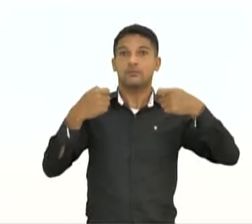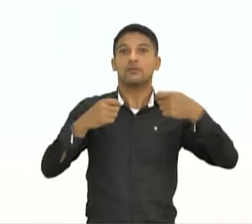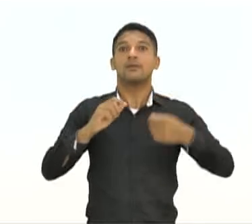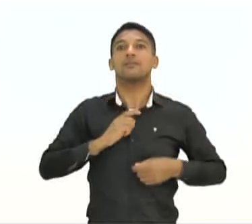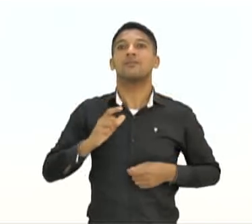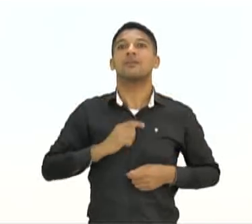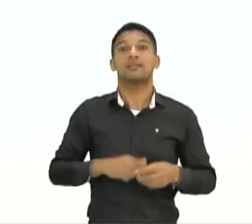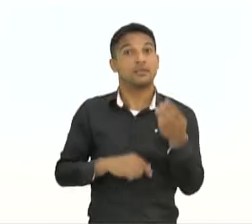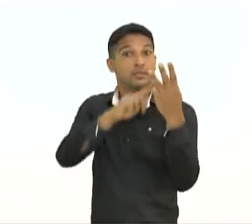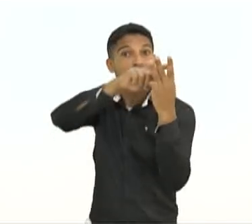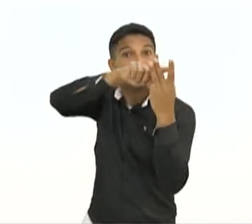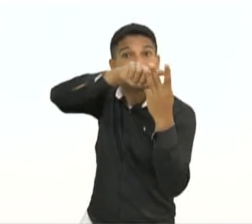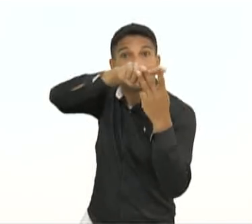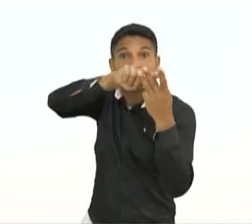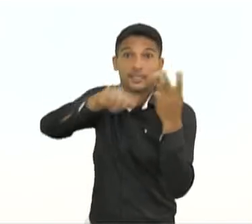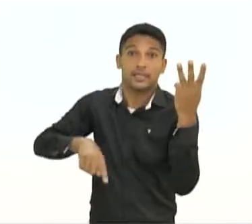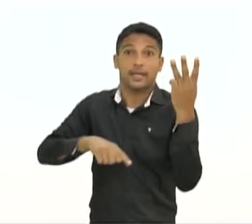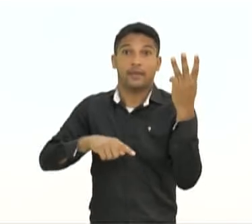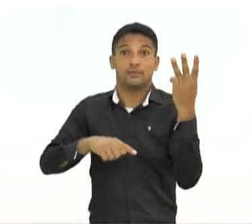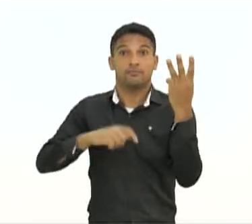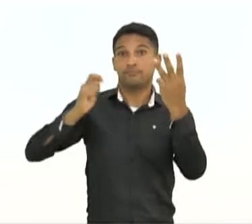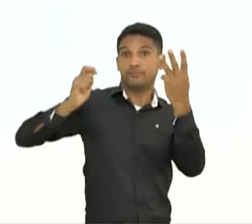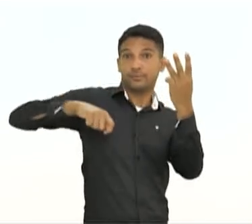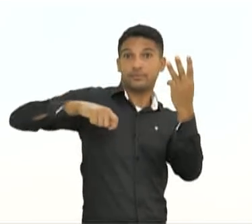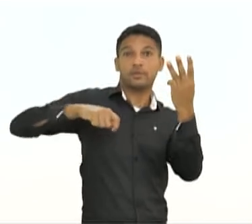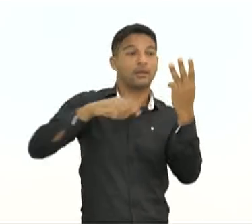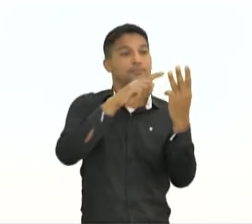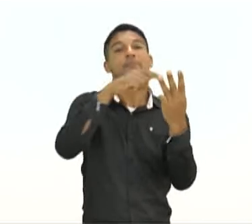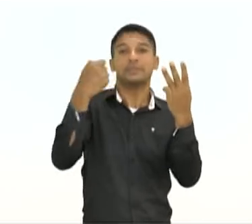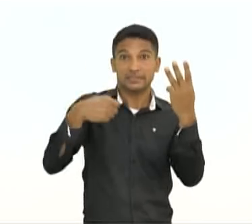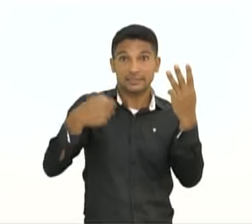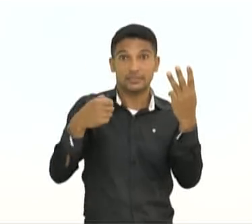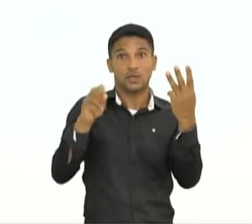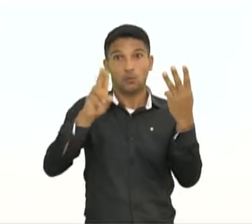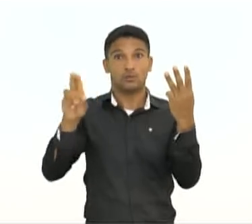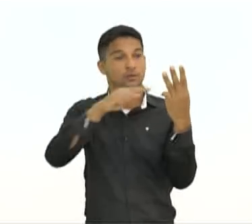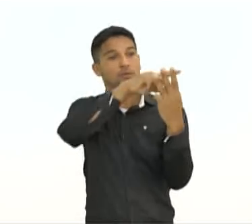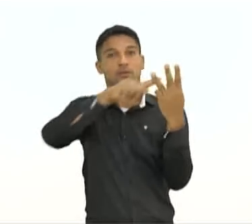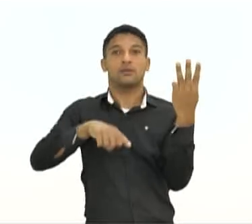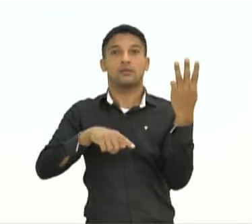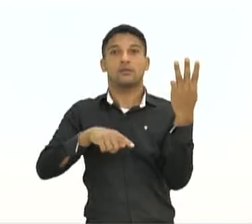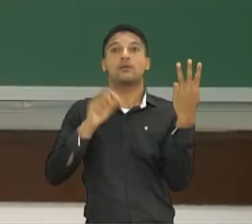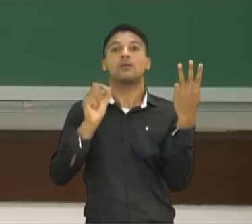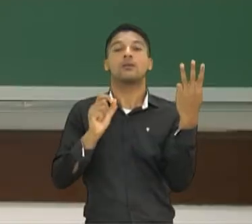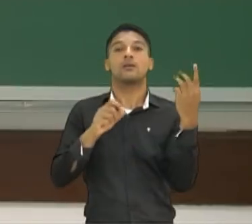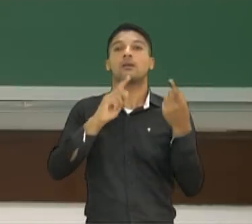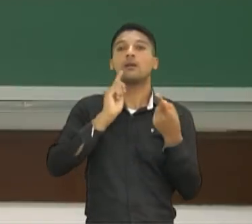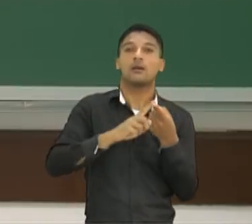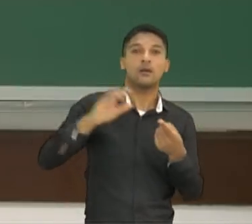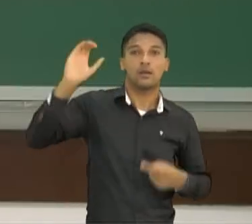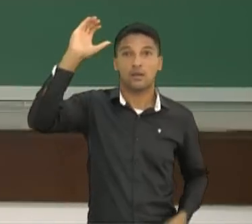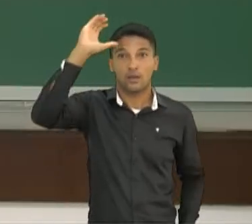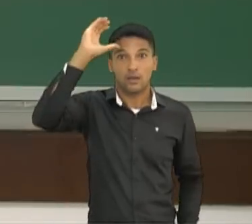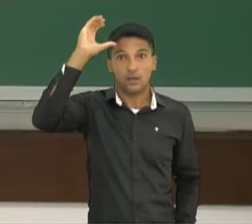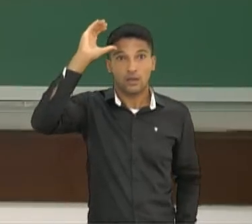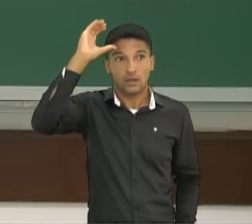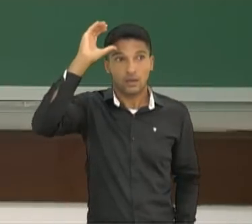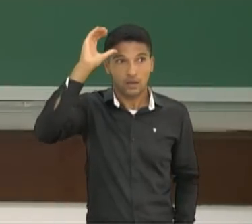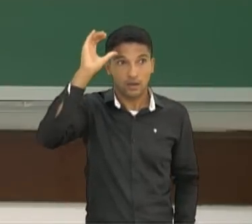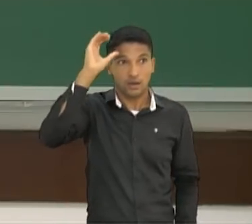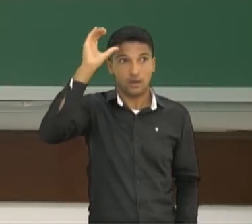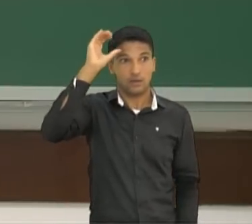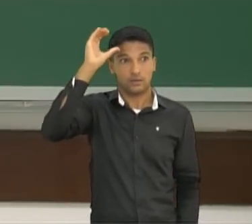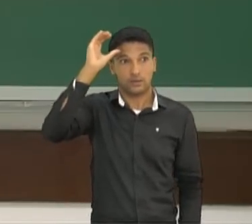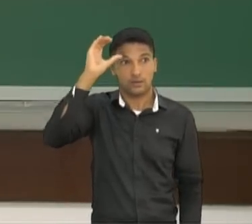só é possível, em teoria do conhecimento, graças a essas 3 coisas aqui, tá? A consciência, ou também a gente pode chamar